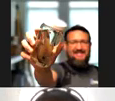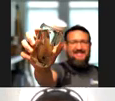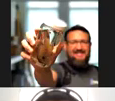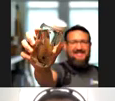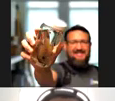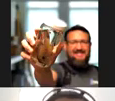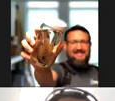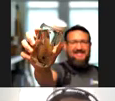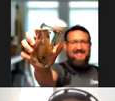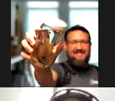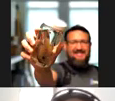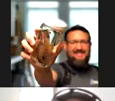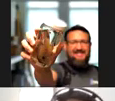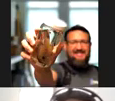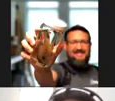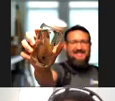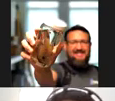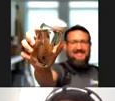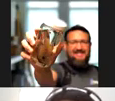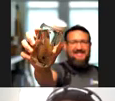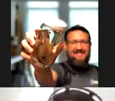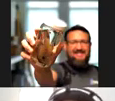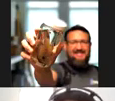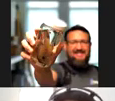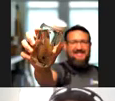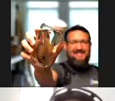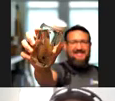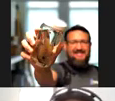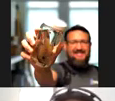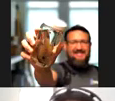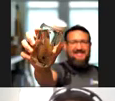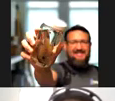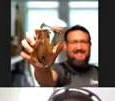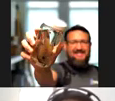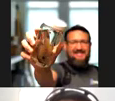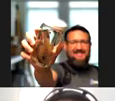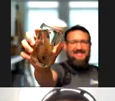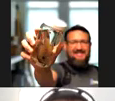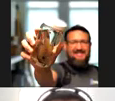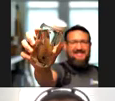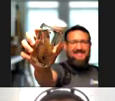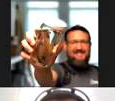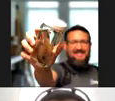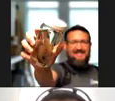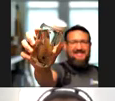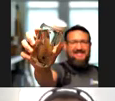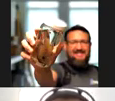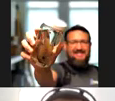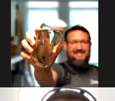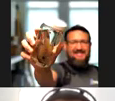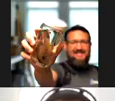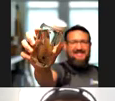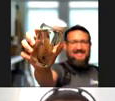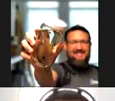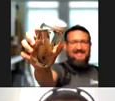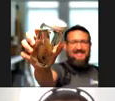Então, um exemplo assim, né, a gente já tem aqui a questão do método científico, né, de testar hipóteses, contrastar a realidade, seria uma questão de